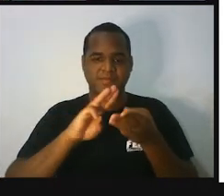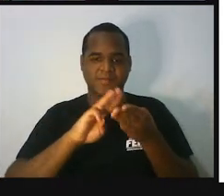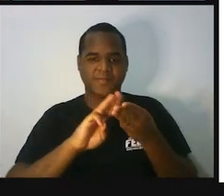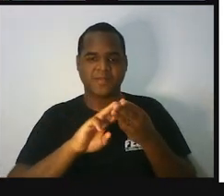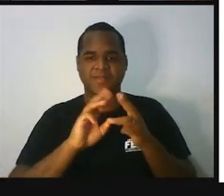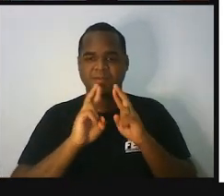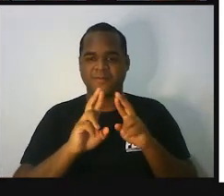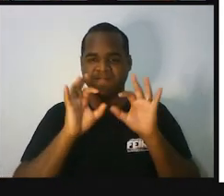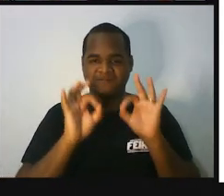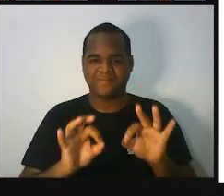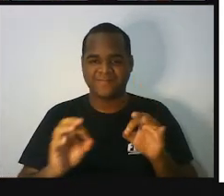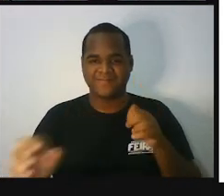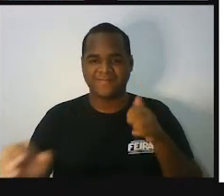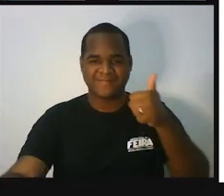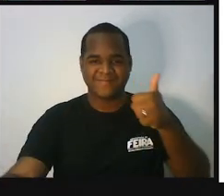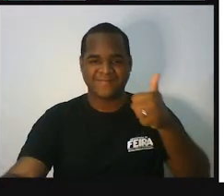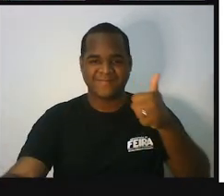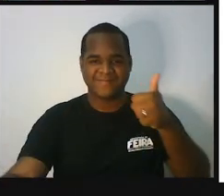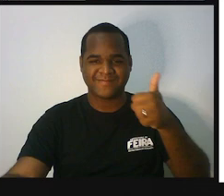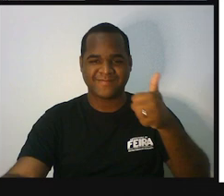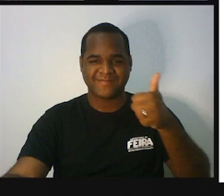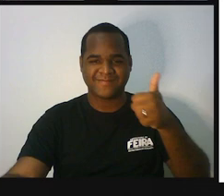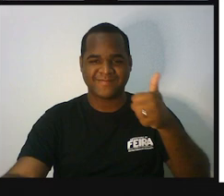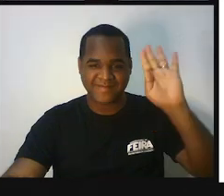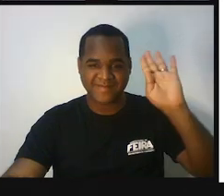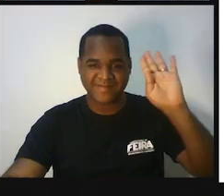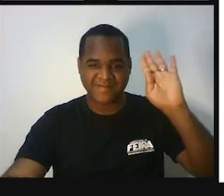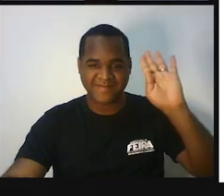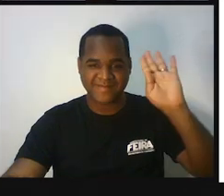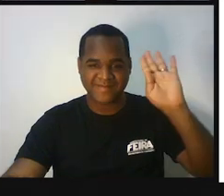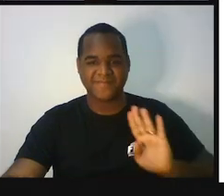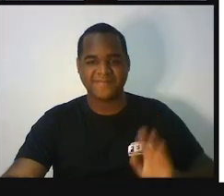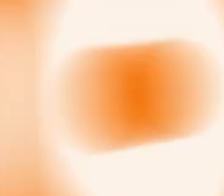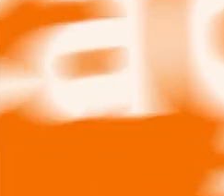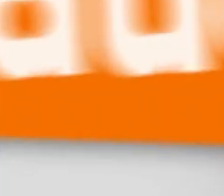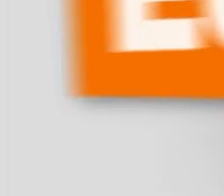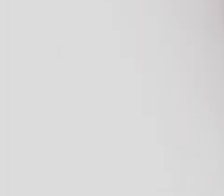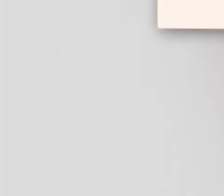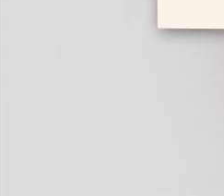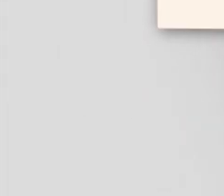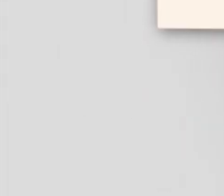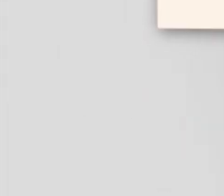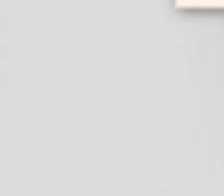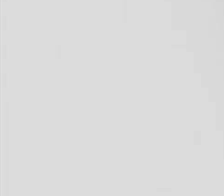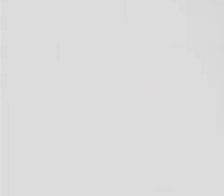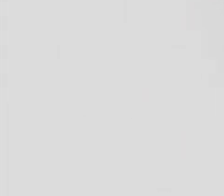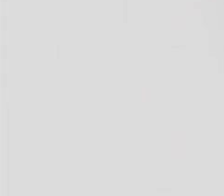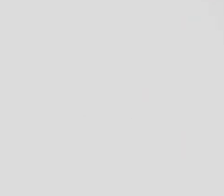matemática é solução. Valeu? Beleza? É isso aí. É nóis.